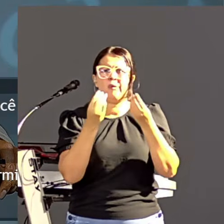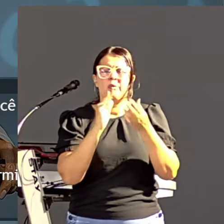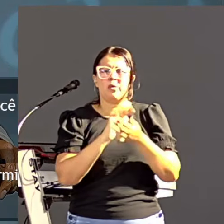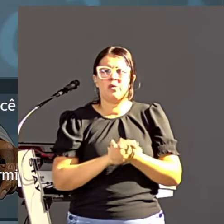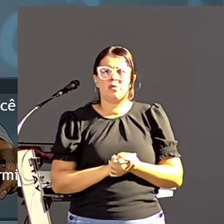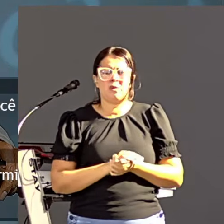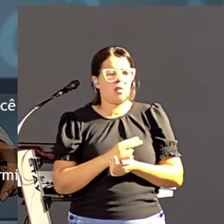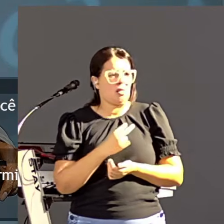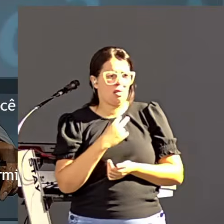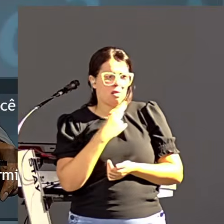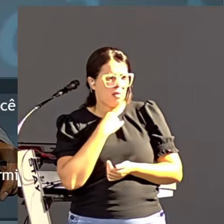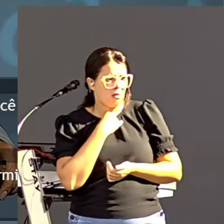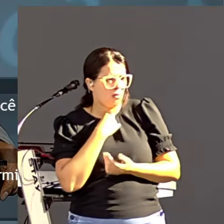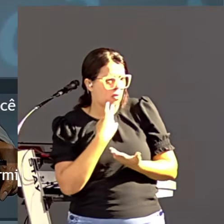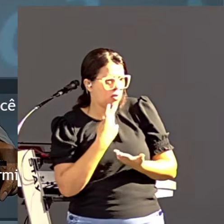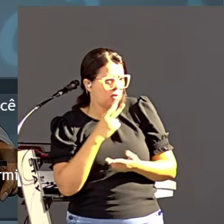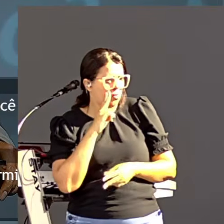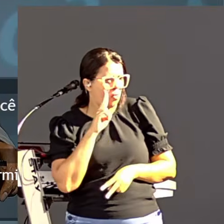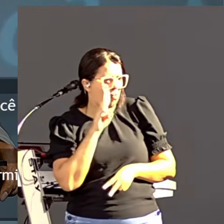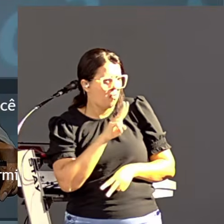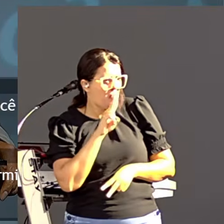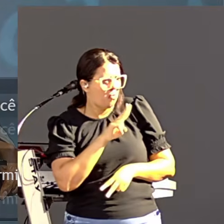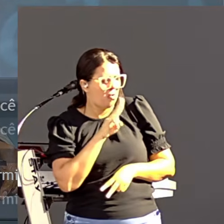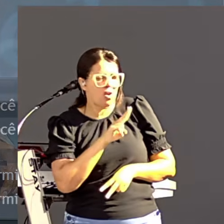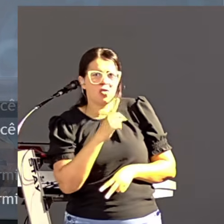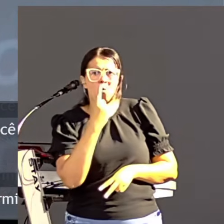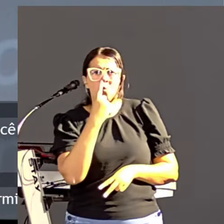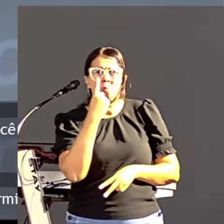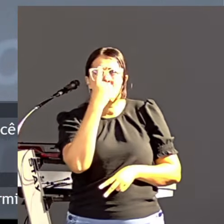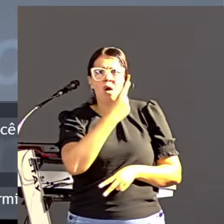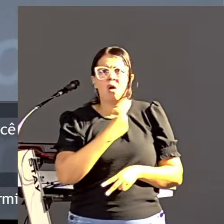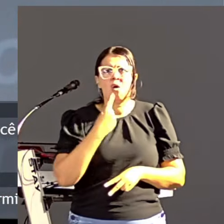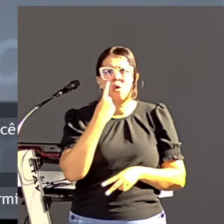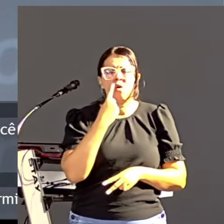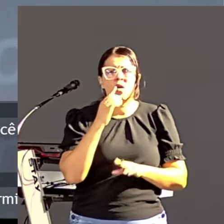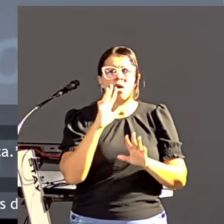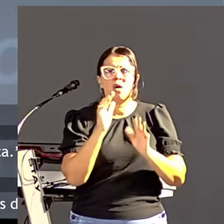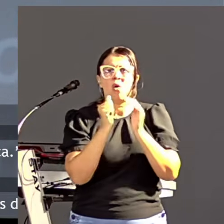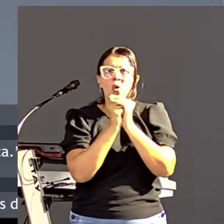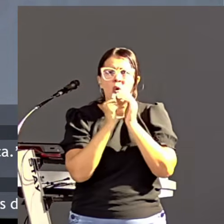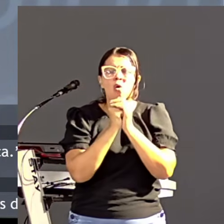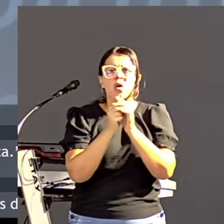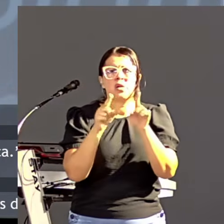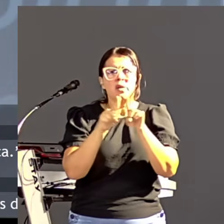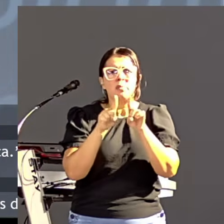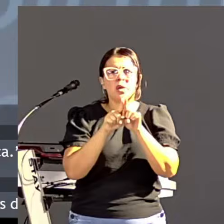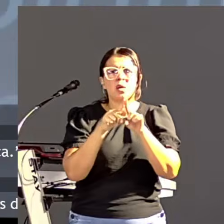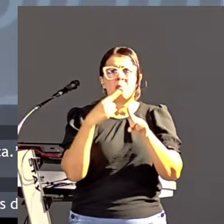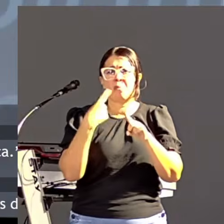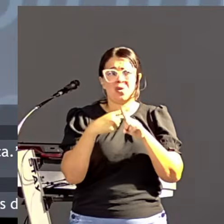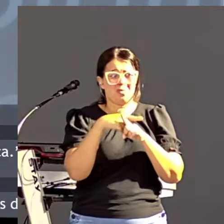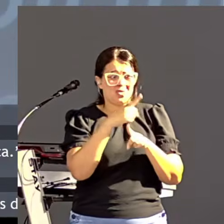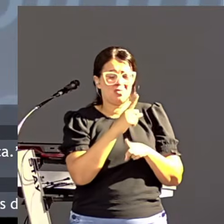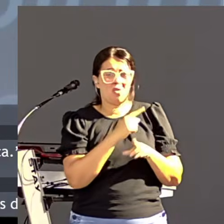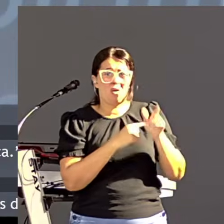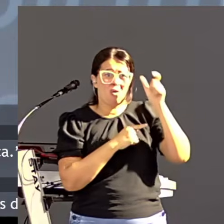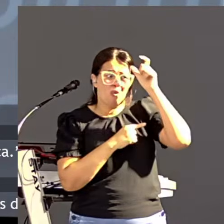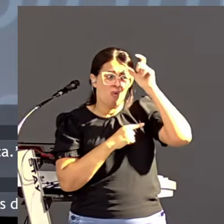Não pôde vigiar nem por 1 hora? Vigiem e orem, para que não caiam em